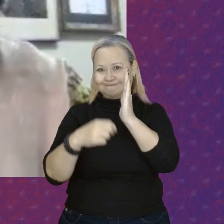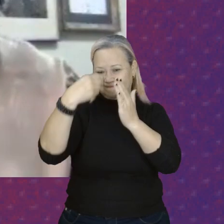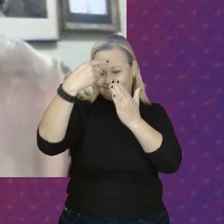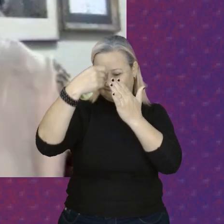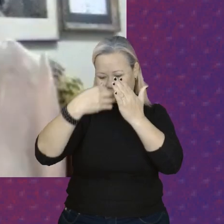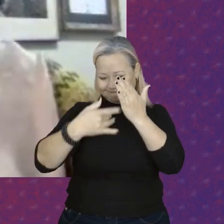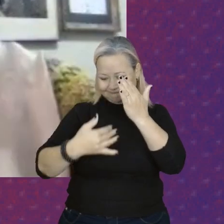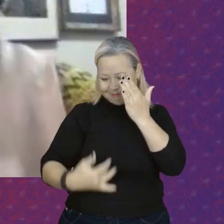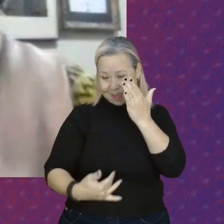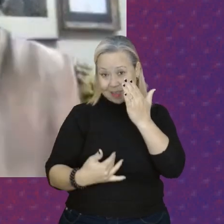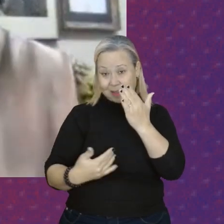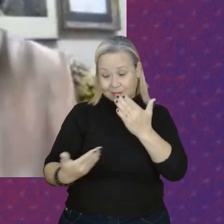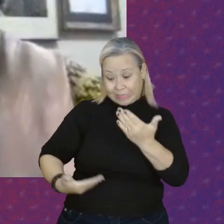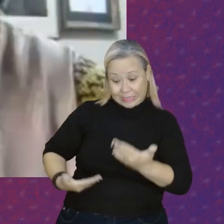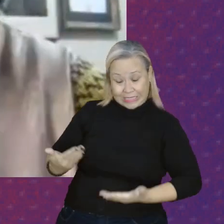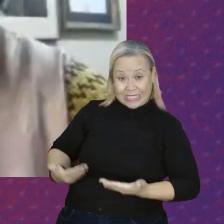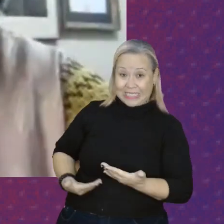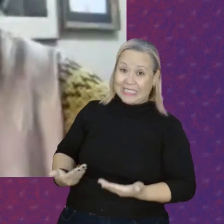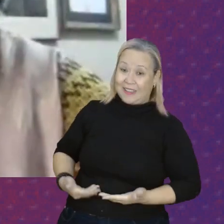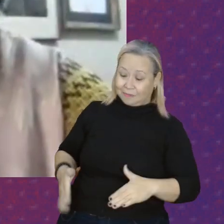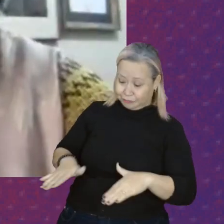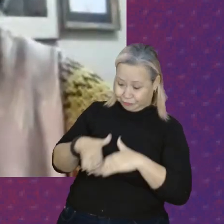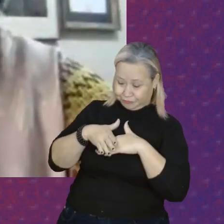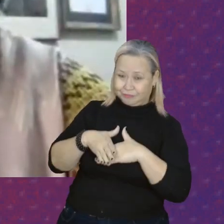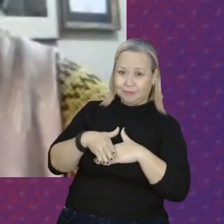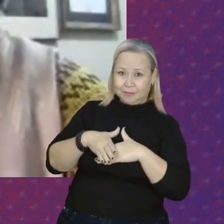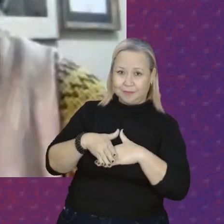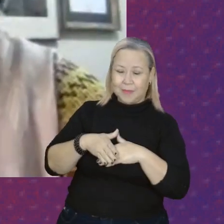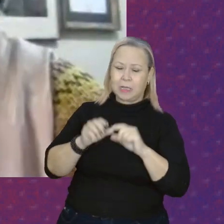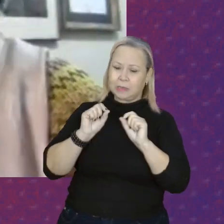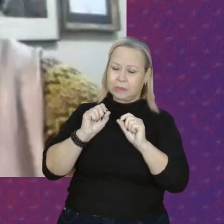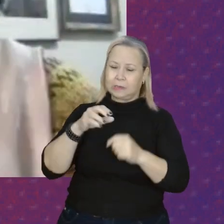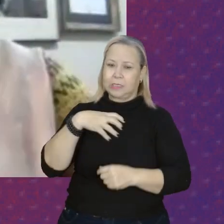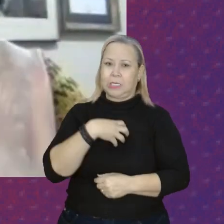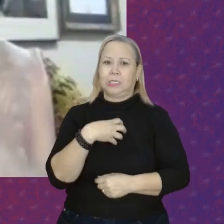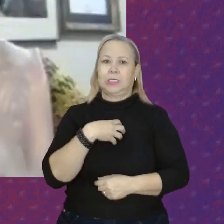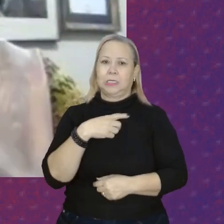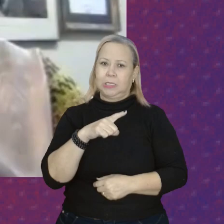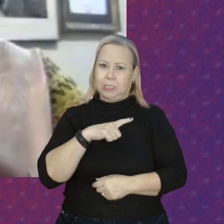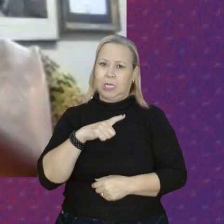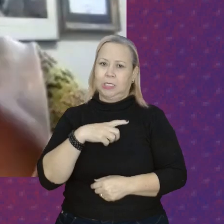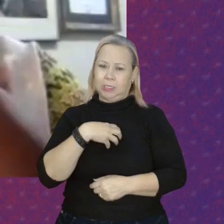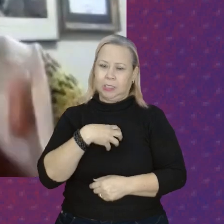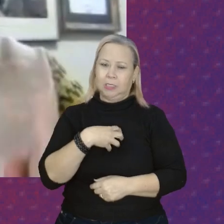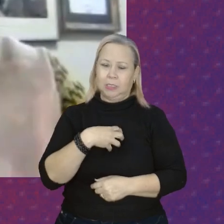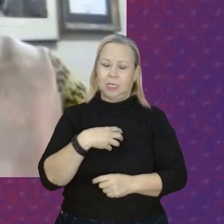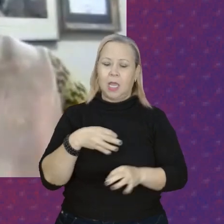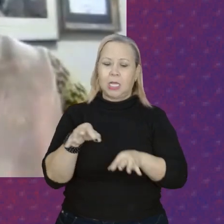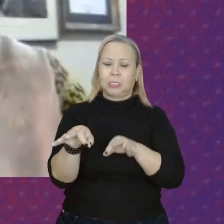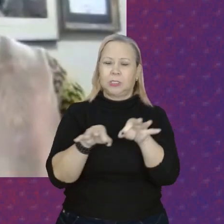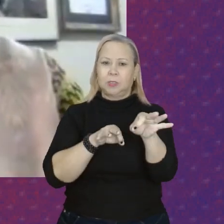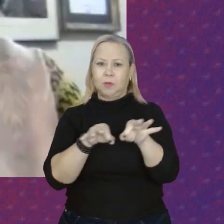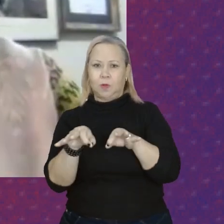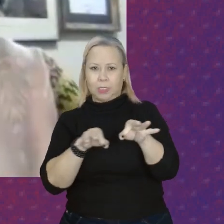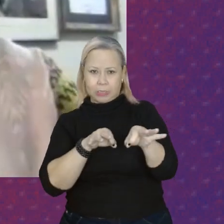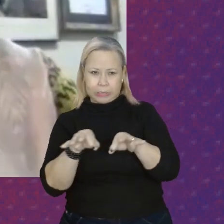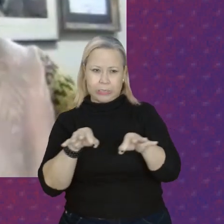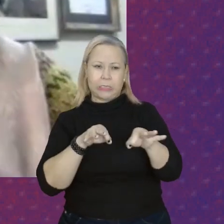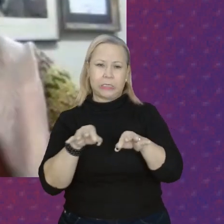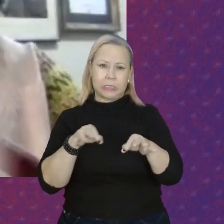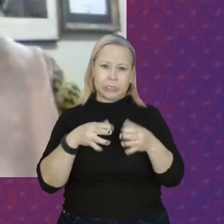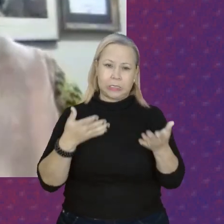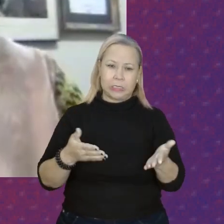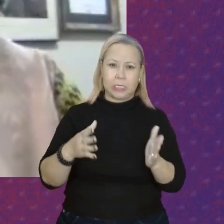produzir subalternização. Isso teve um sentido. Né? Essa construção